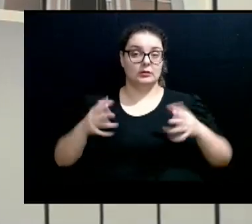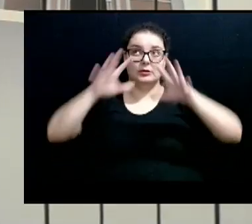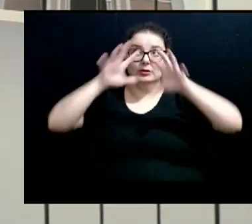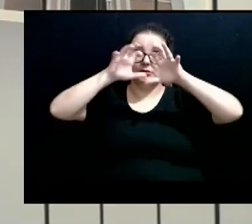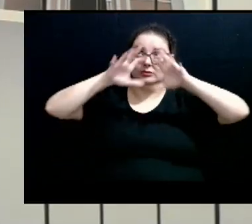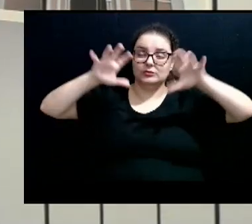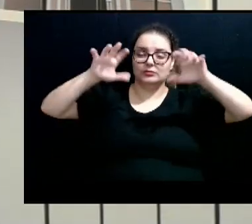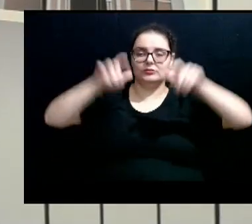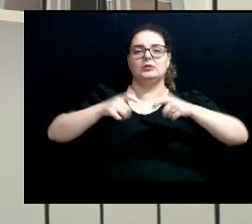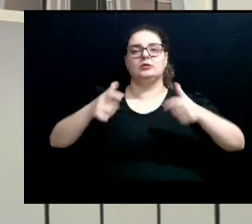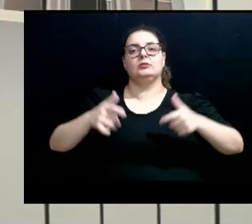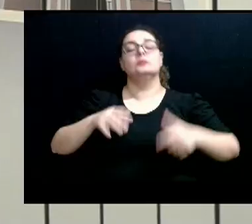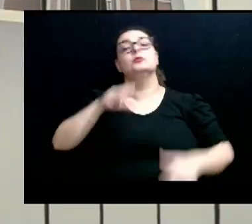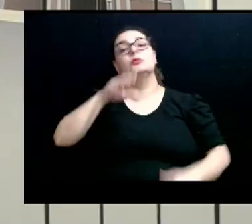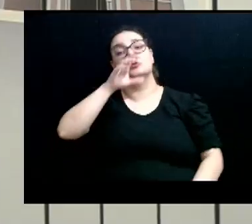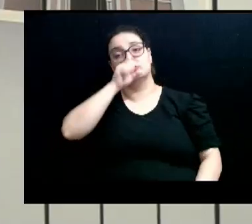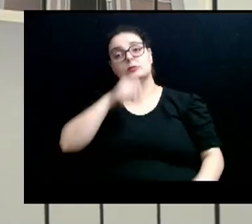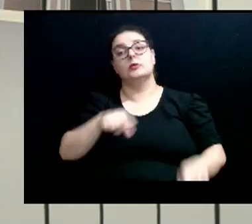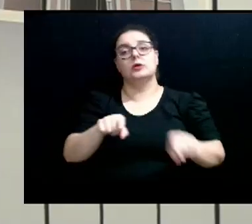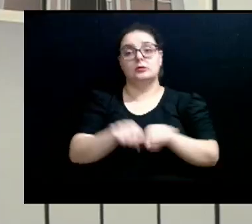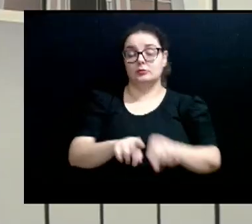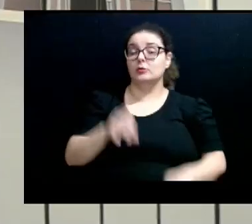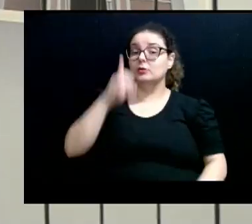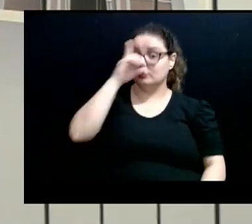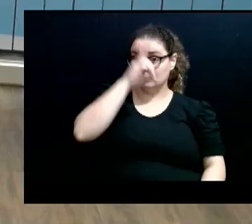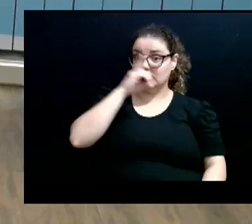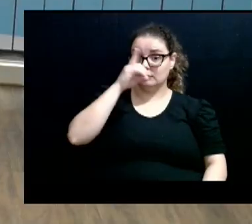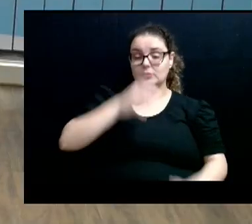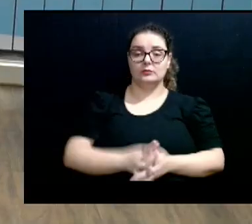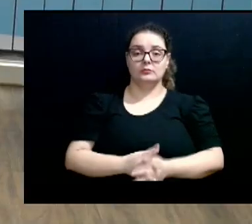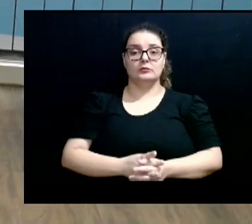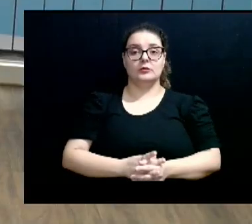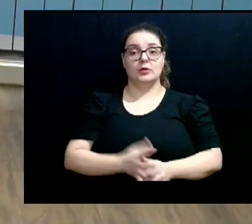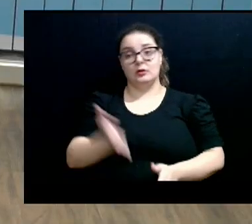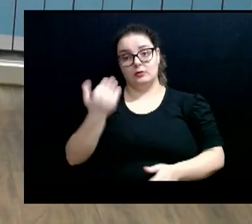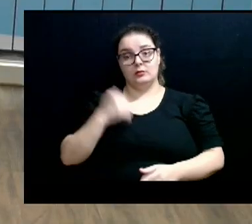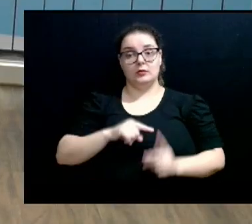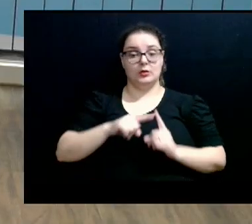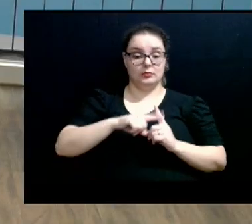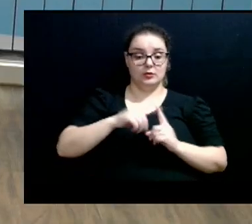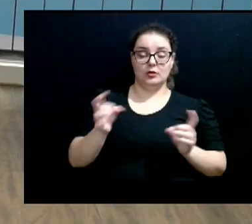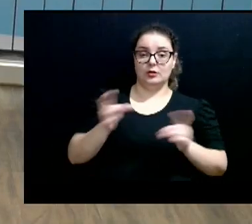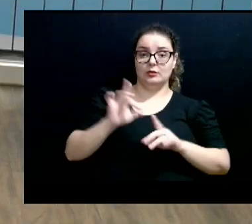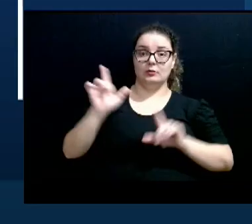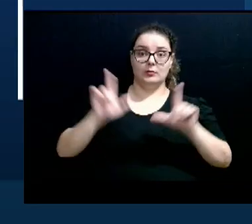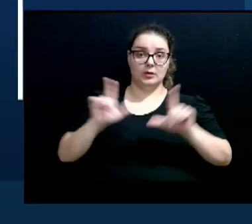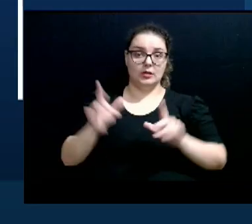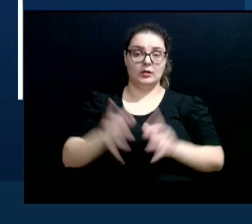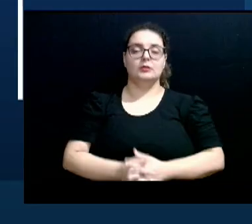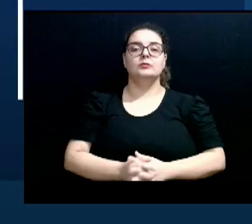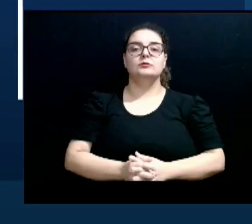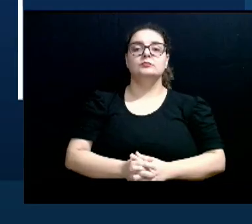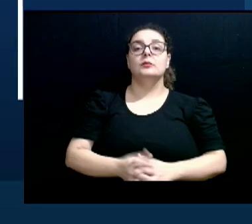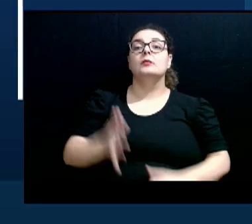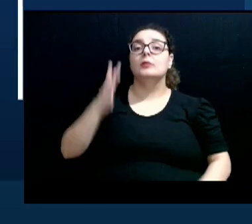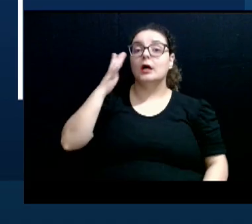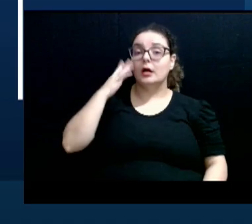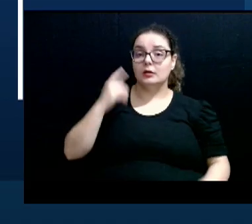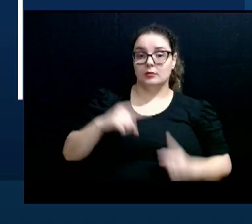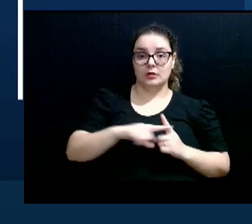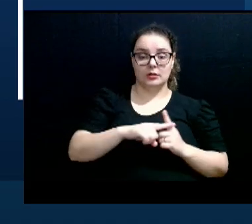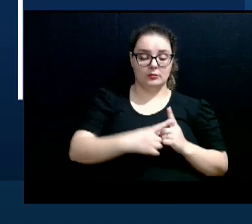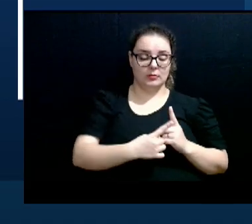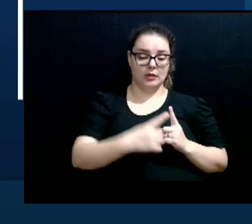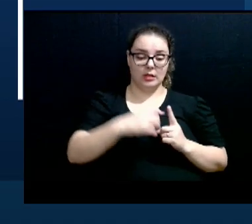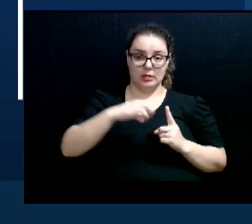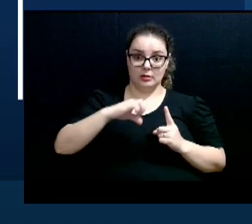no sábado quanto no domingo. Vamos às temperaturas, porque elas já estão aqui na minha tela. Para amanhã, mínima de 19 e